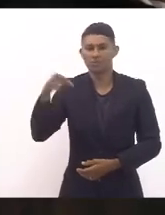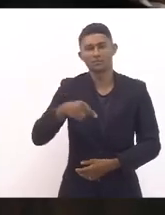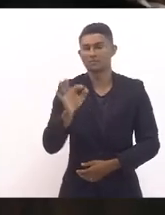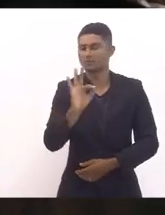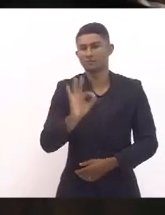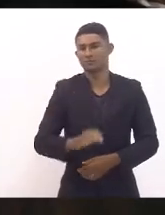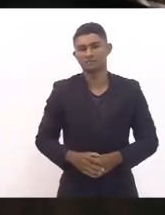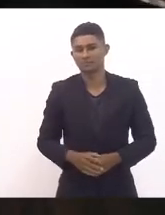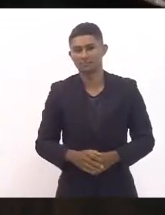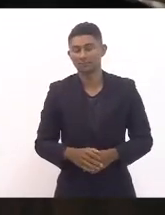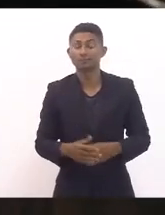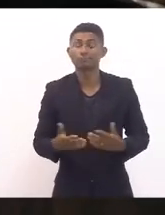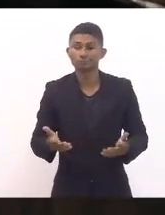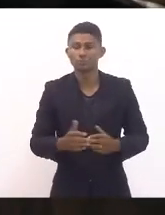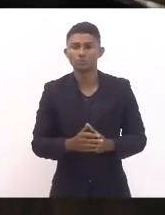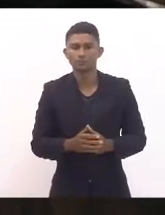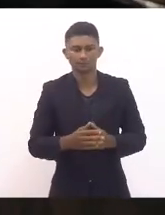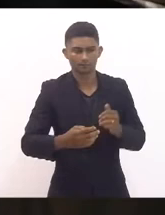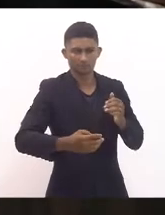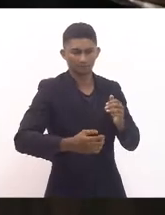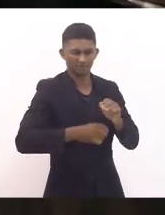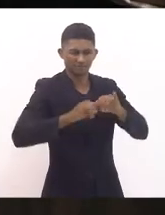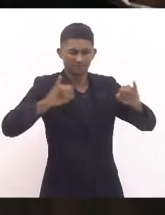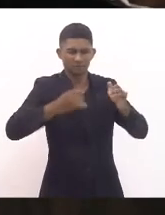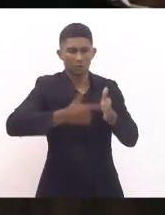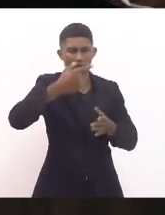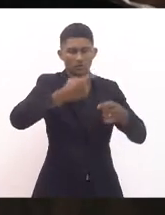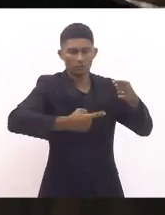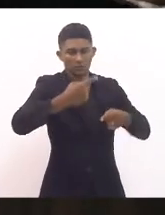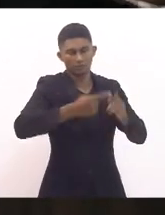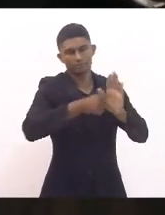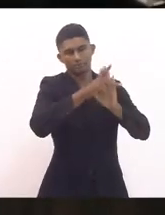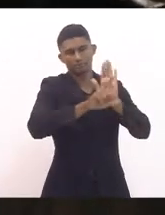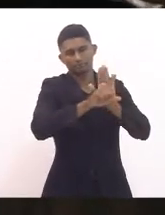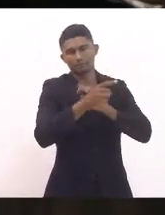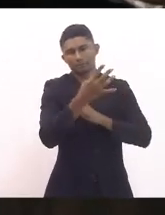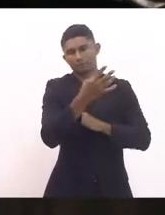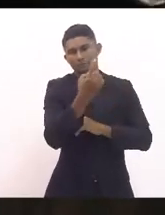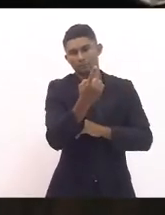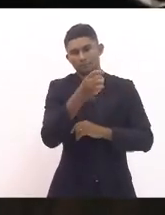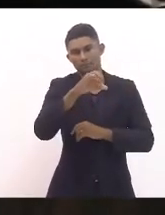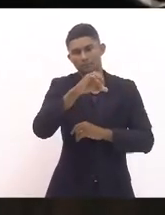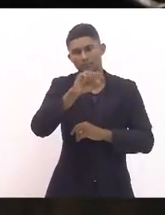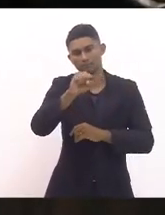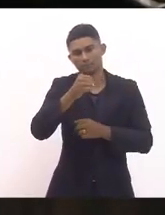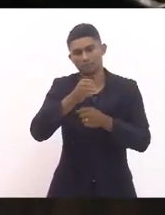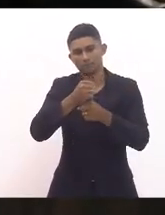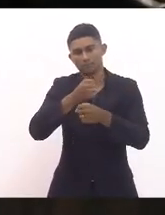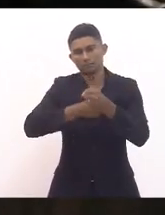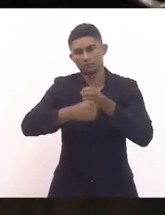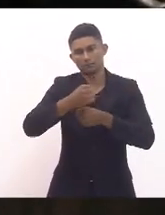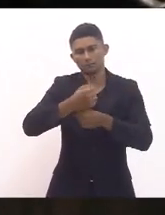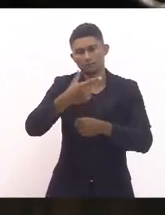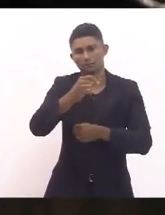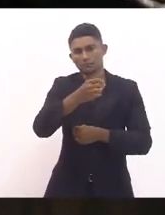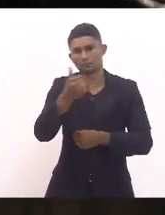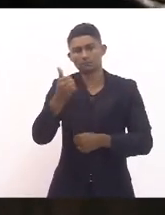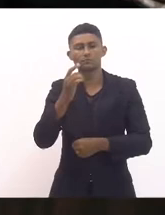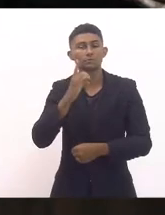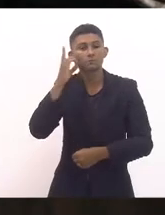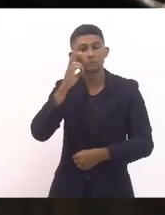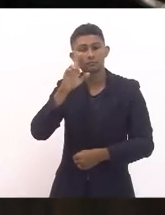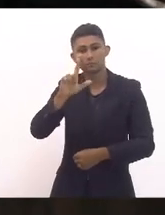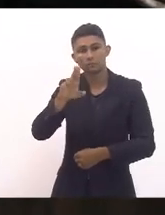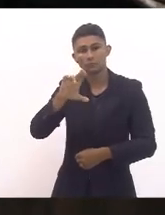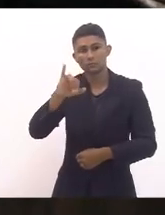Anuncio em tramitação ordinária, em segunda discussão, redação do vencido, assim emendado. Projeto de lei 4198-A de 21, de autoria da deputada Lucinha, que altera